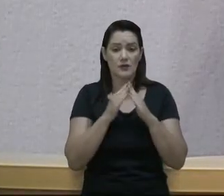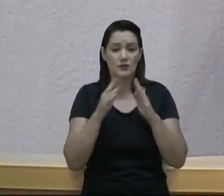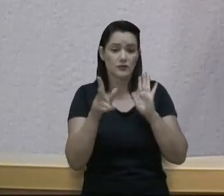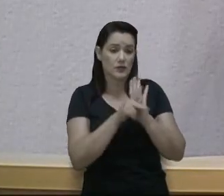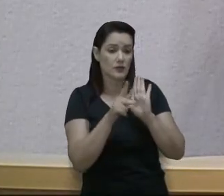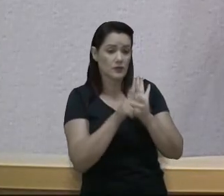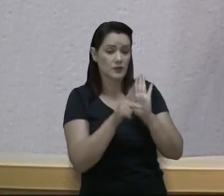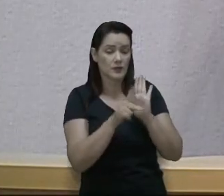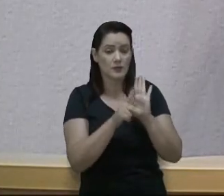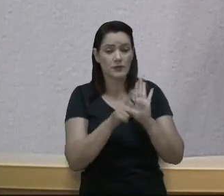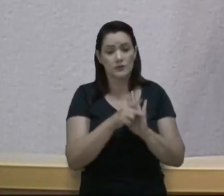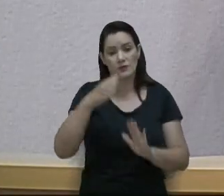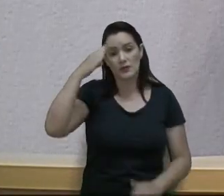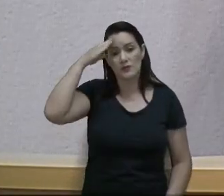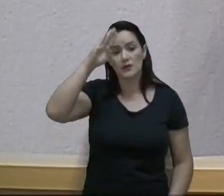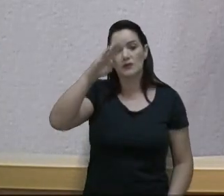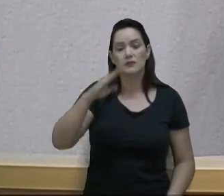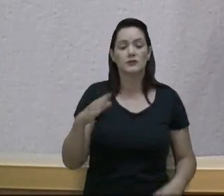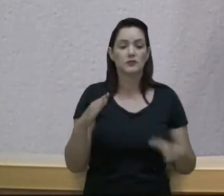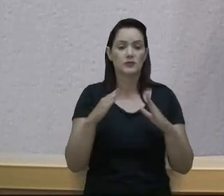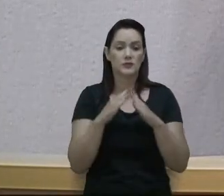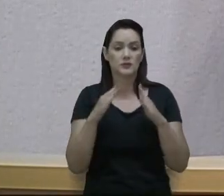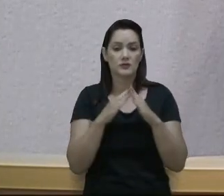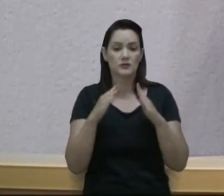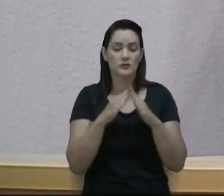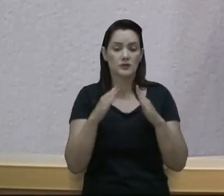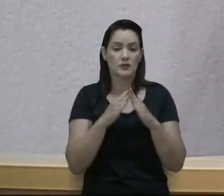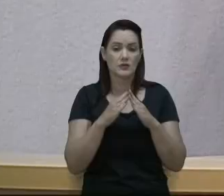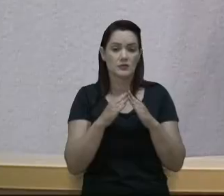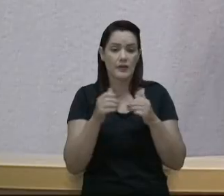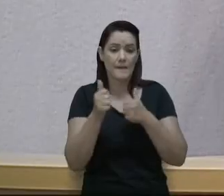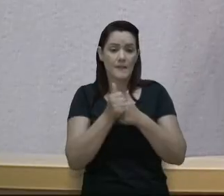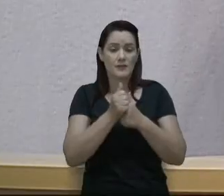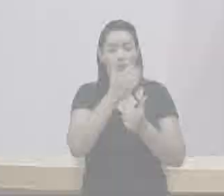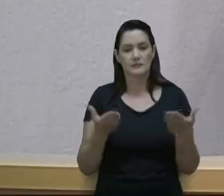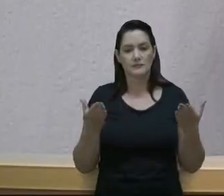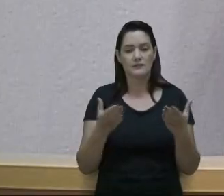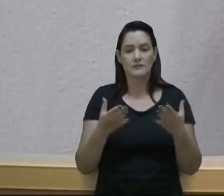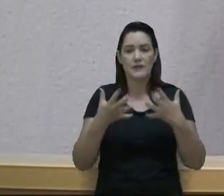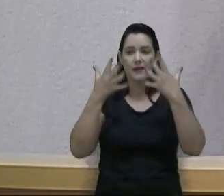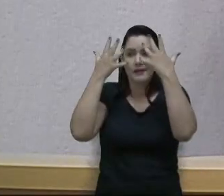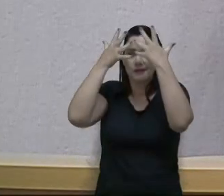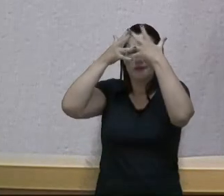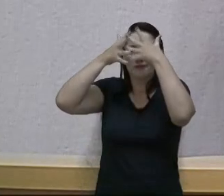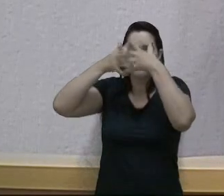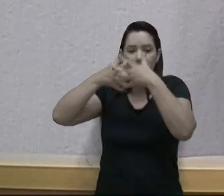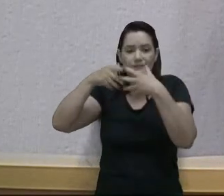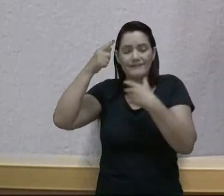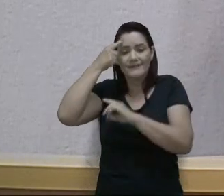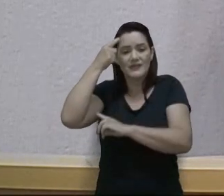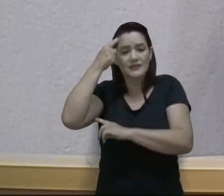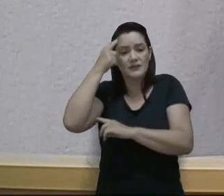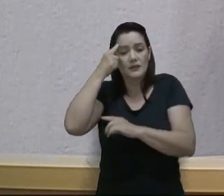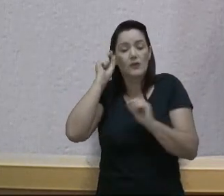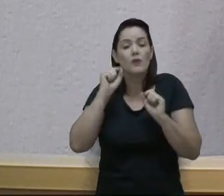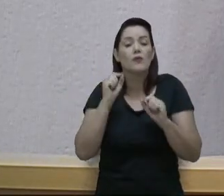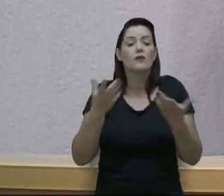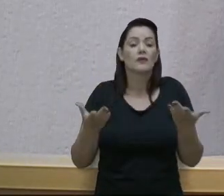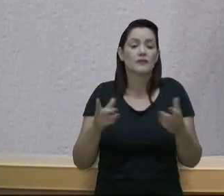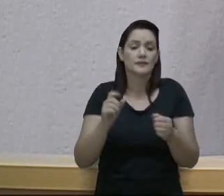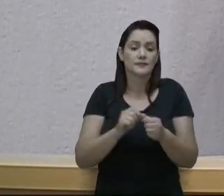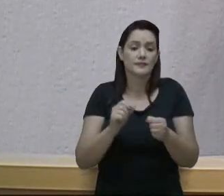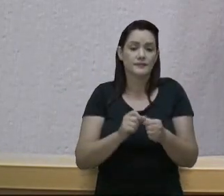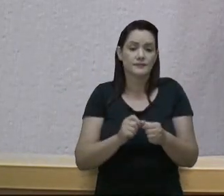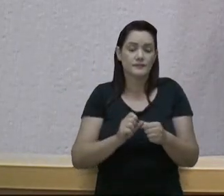proprietários, principalmente, de casa geminada, casa de meio lote. O que levou a esse